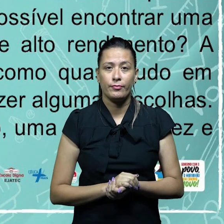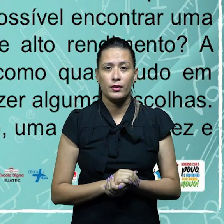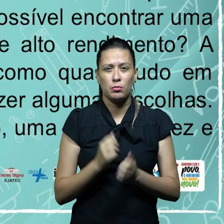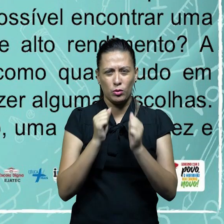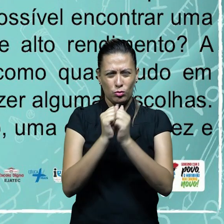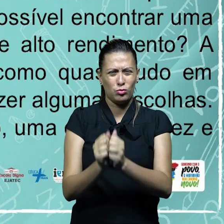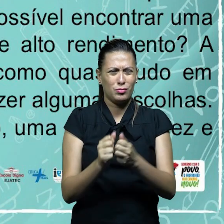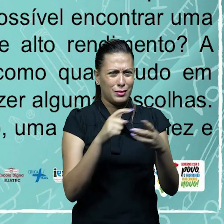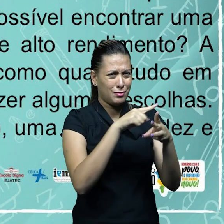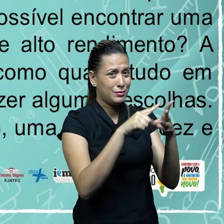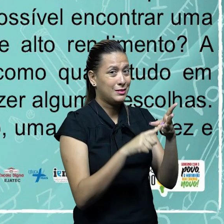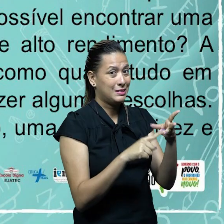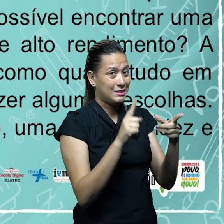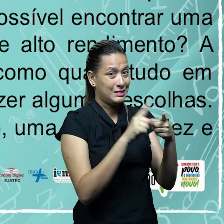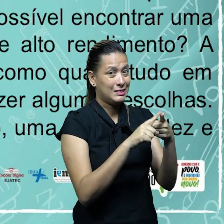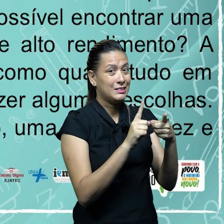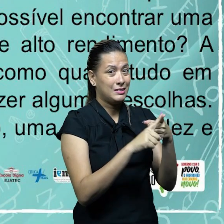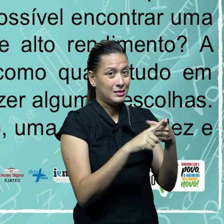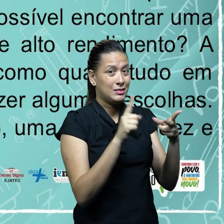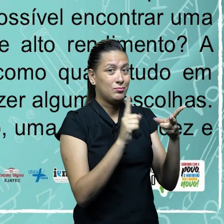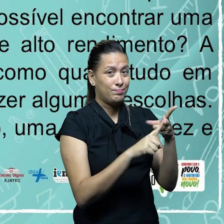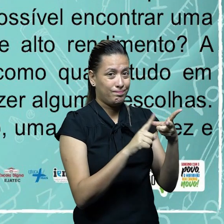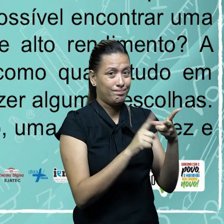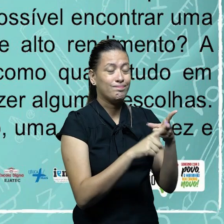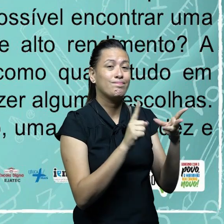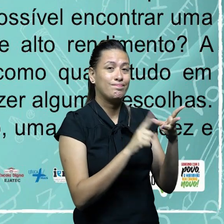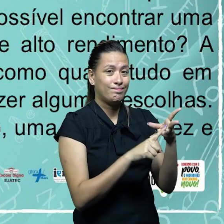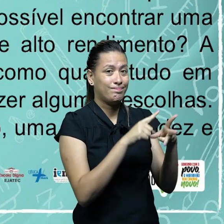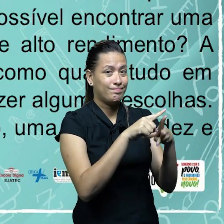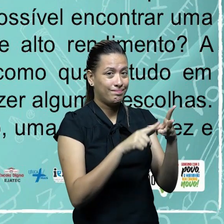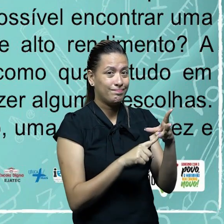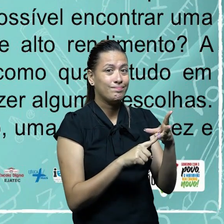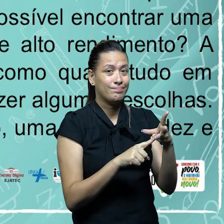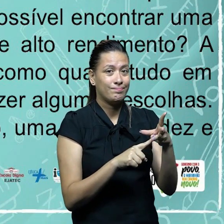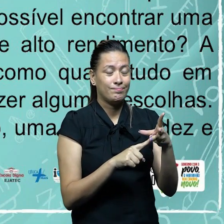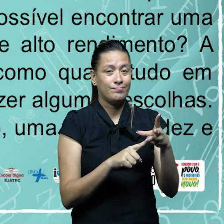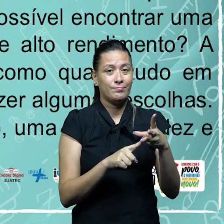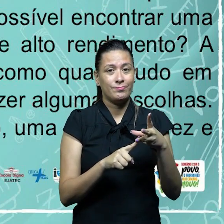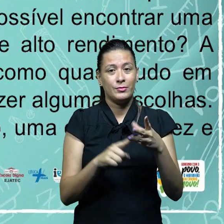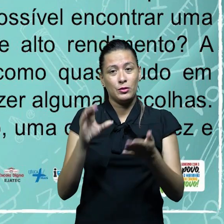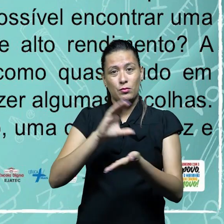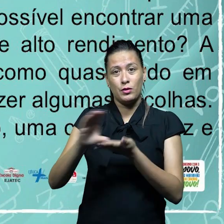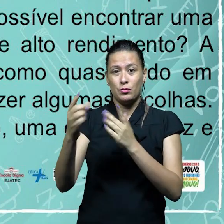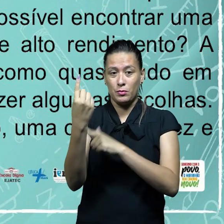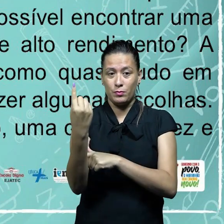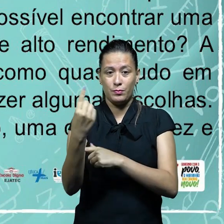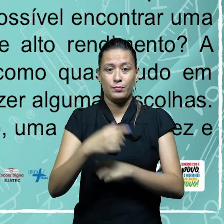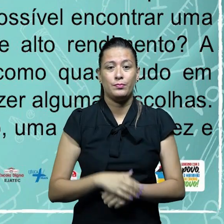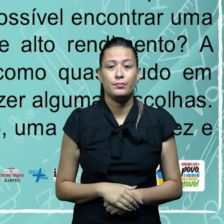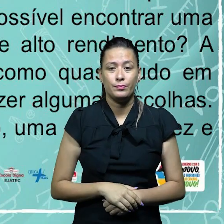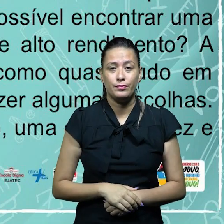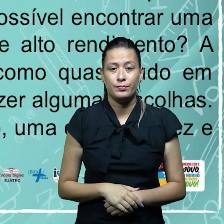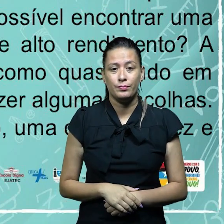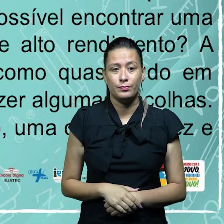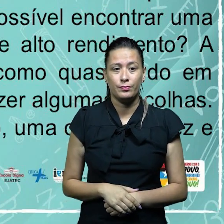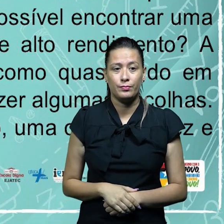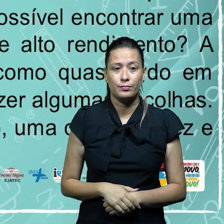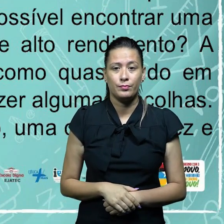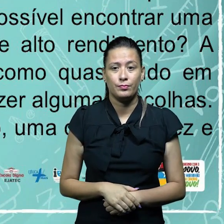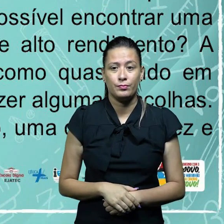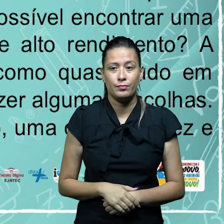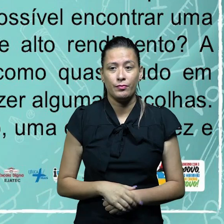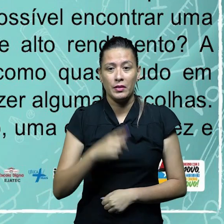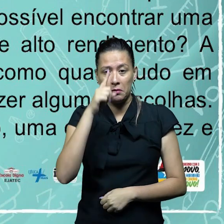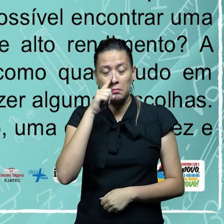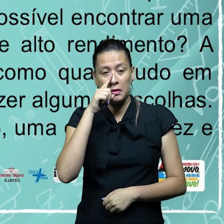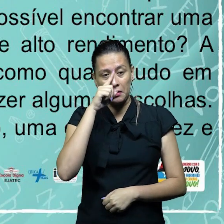que reúna baixo risco, alta liquidez e alto rendimento? Esse é o questionamento. Ó. A resposta não é das mais animadoras, assim como quase